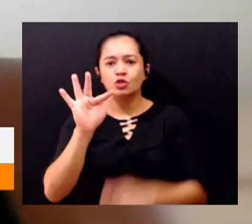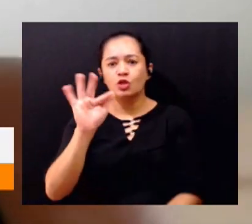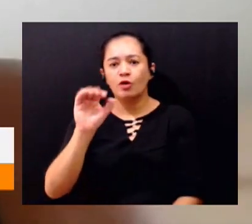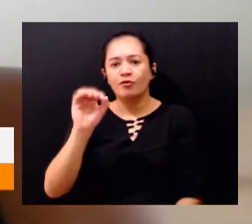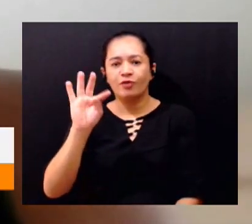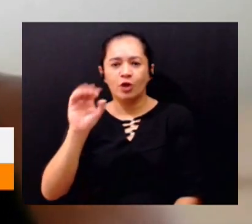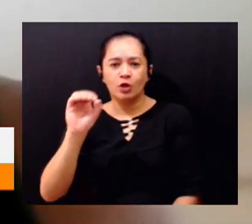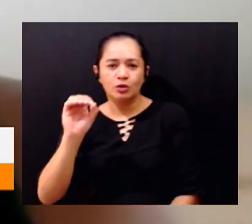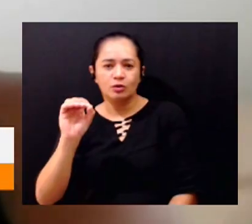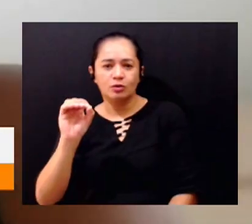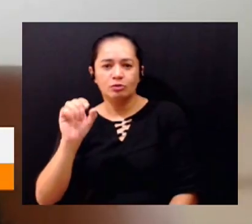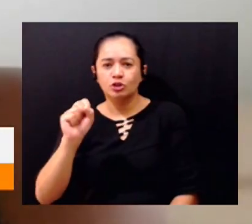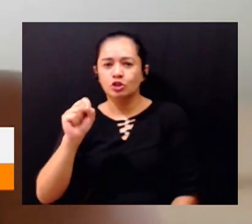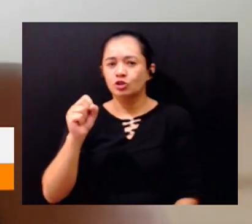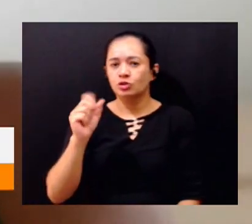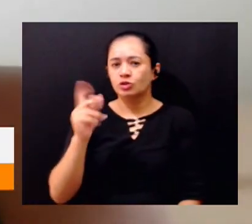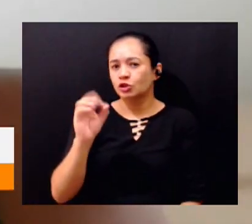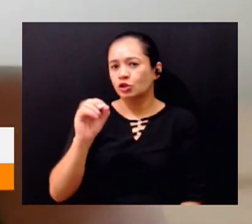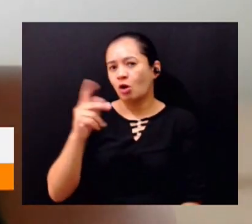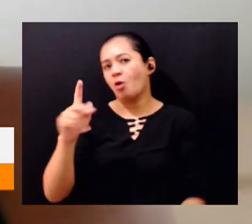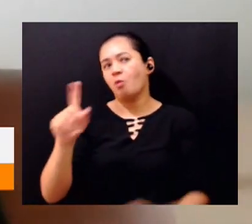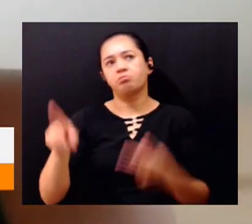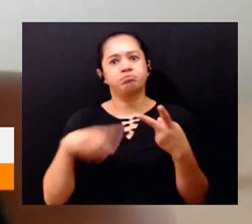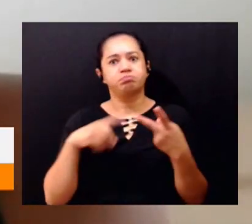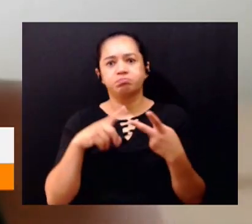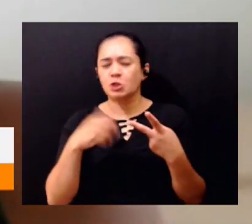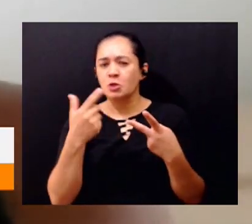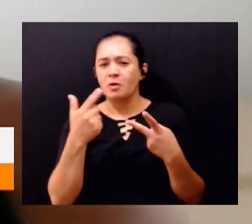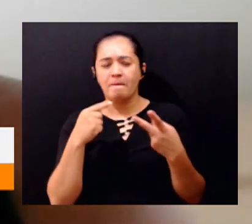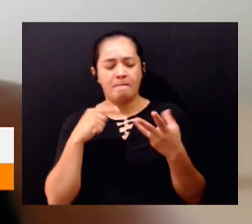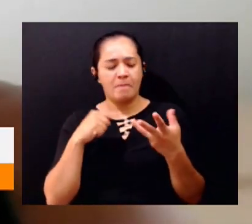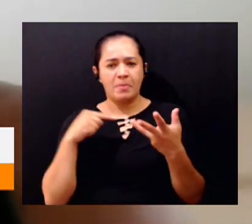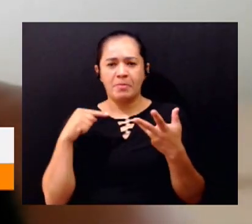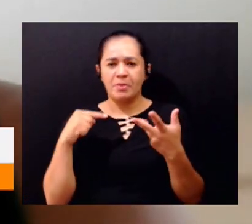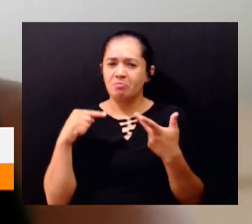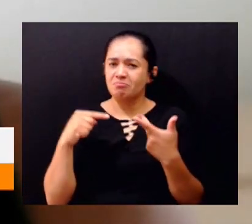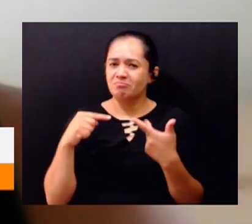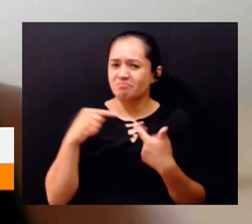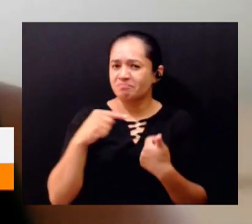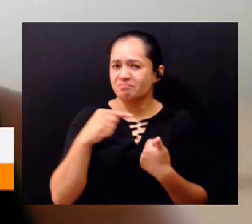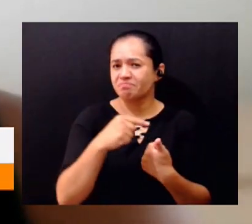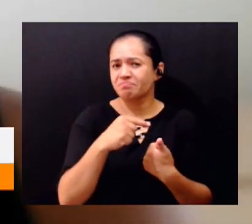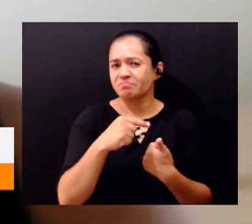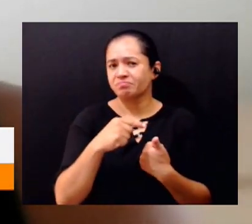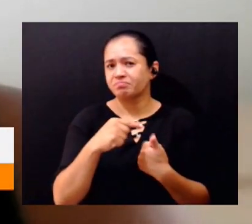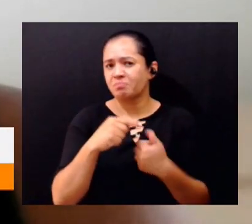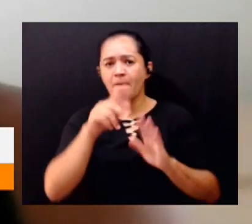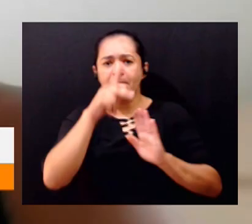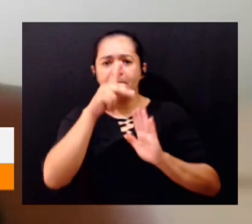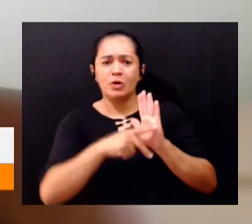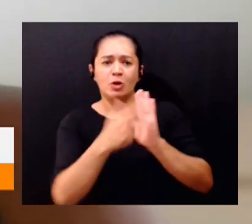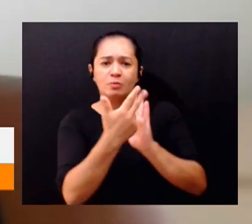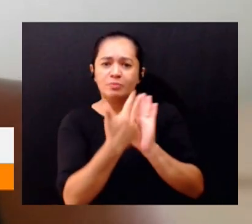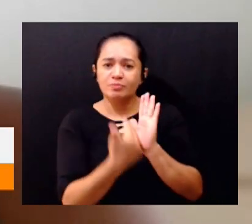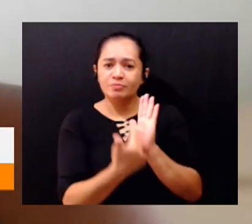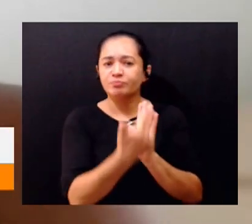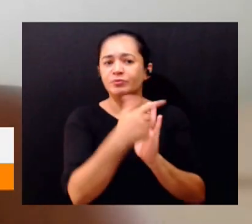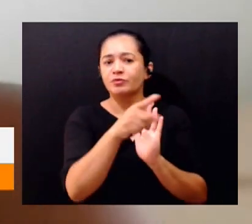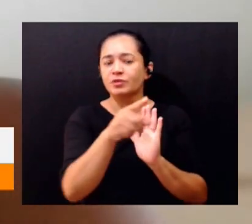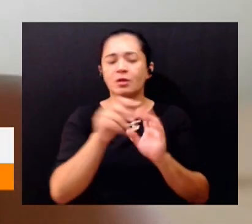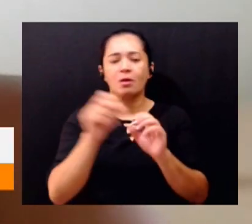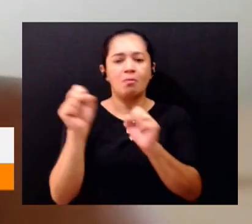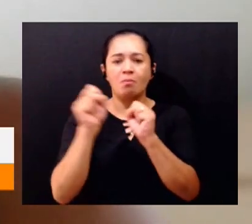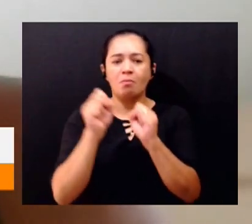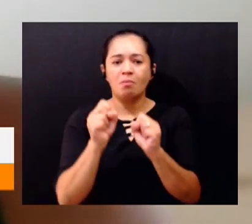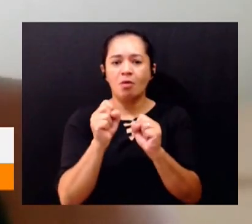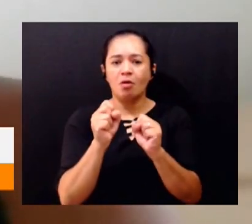de, sei lá, Illustrator ou um outro programa de desenho, você pode ir atrás de um trabalho